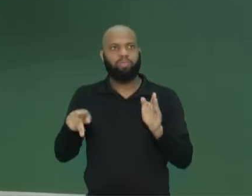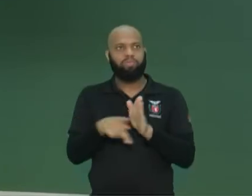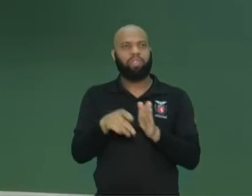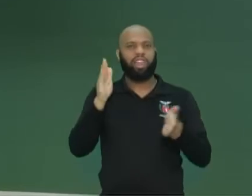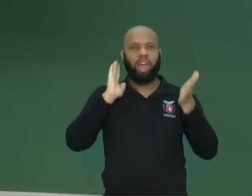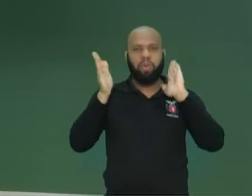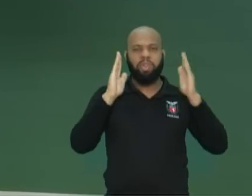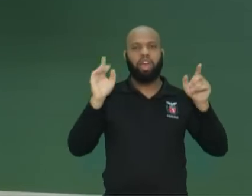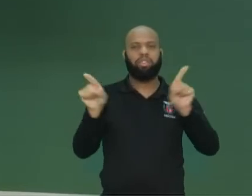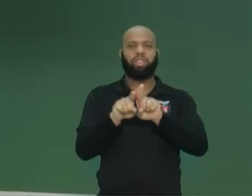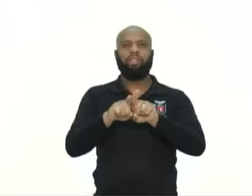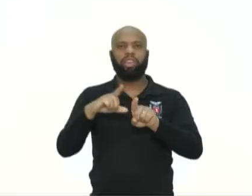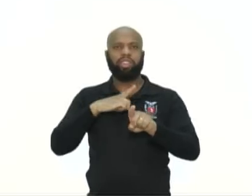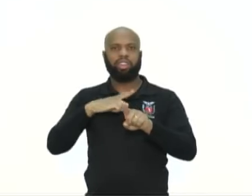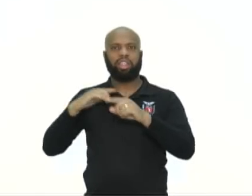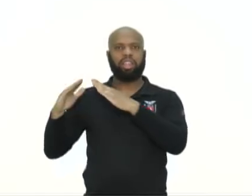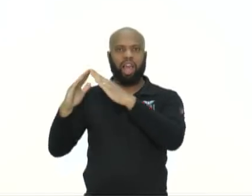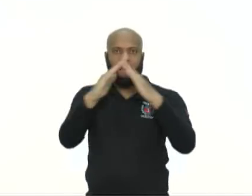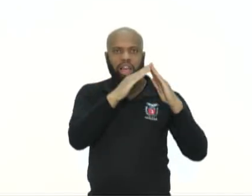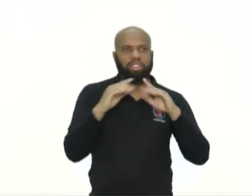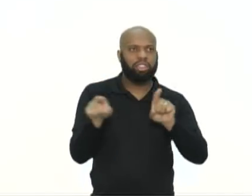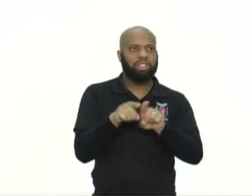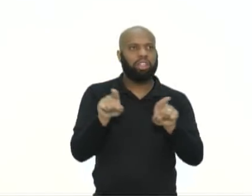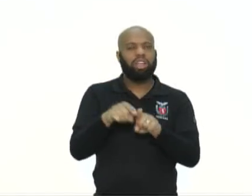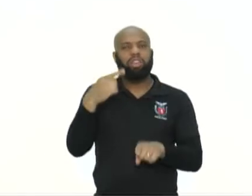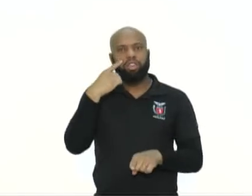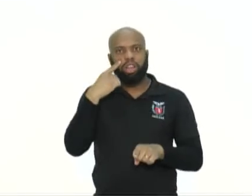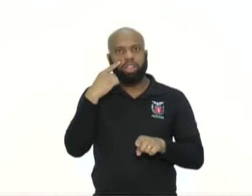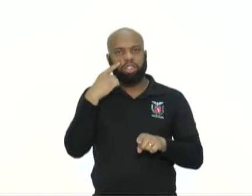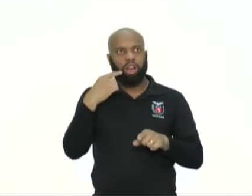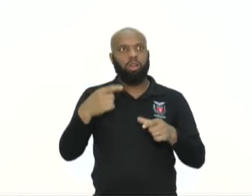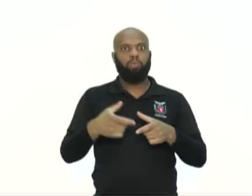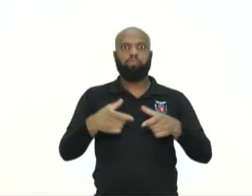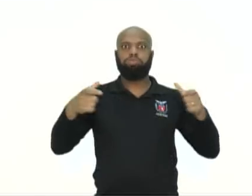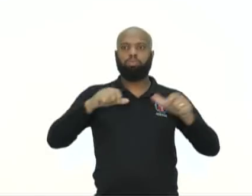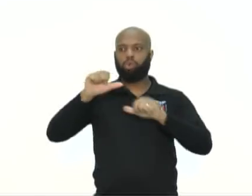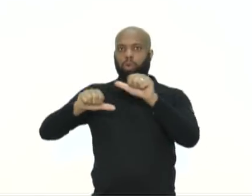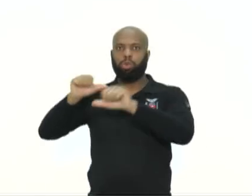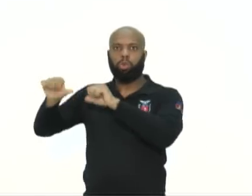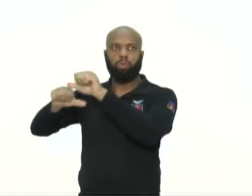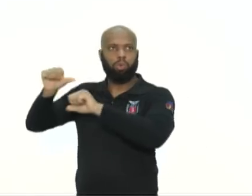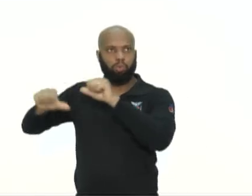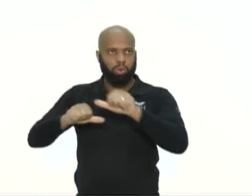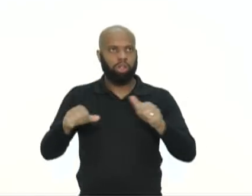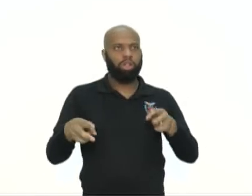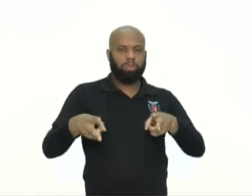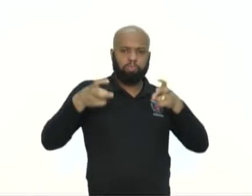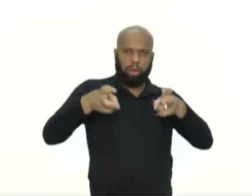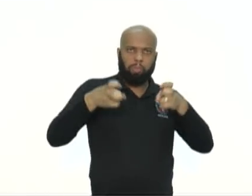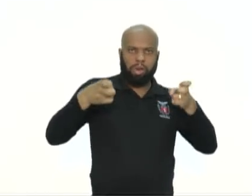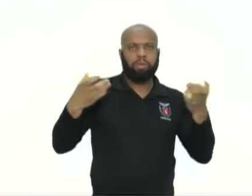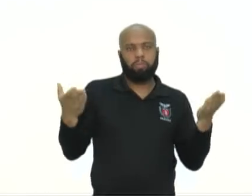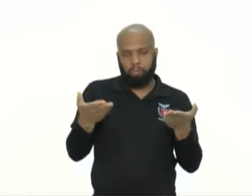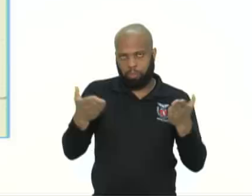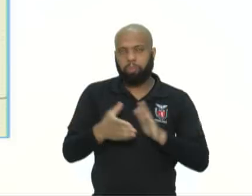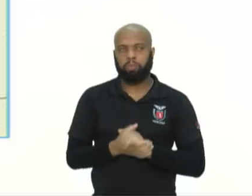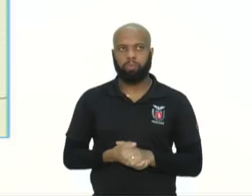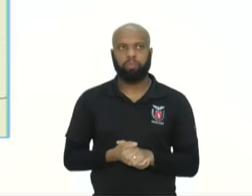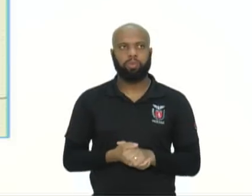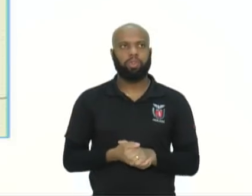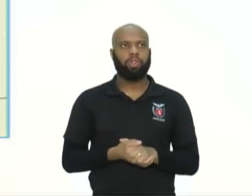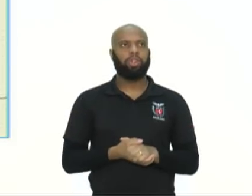são casinhas, né? Olha o tamanho da modificação desse meio natural ali para a exploração dos recursos,